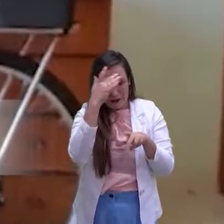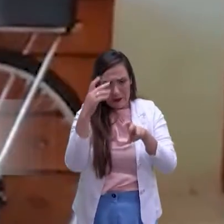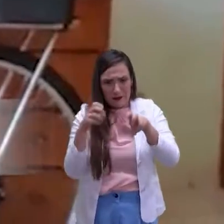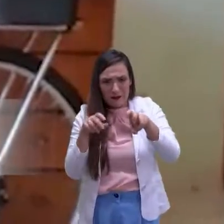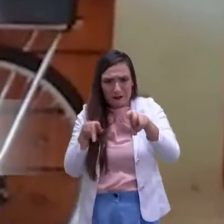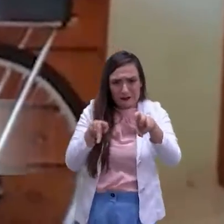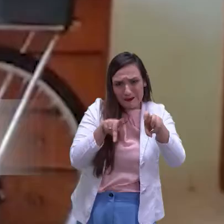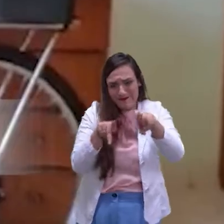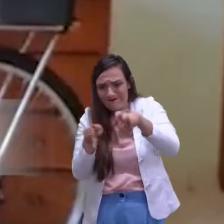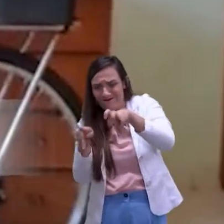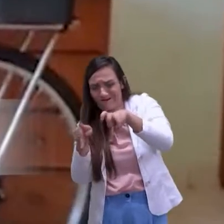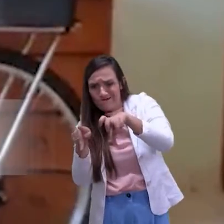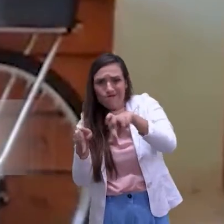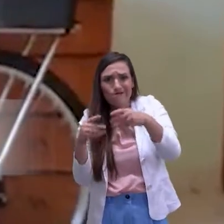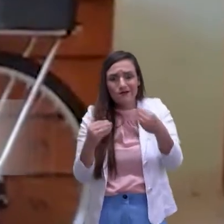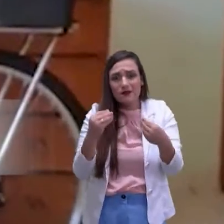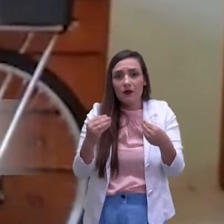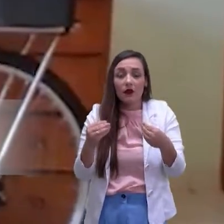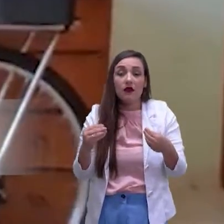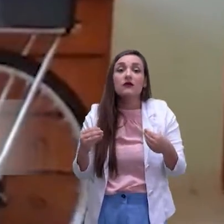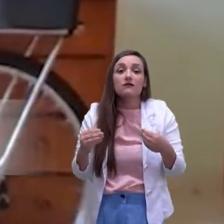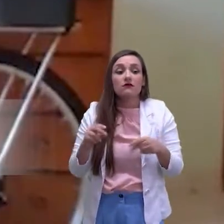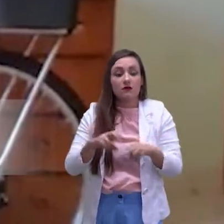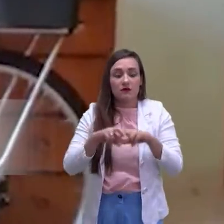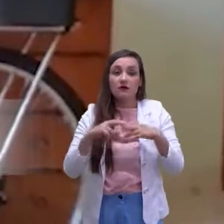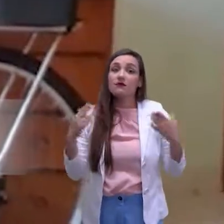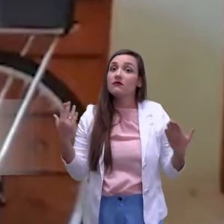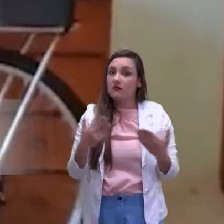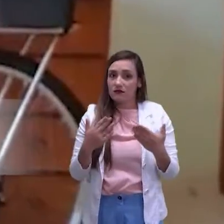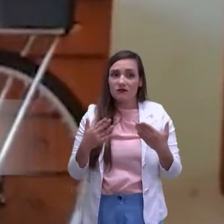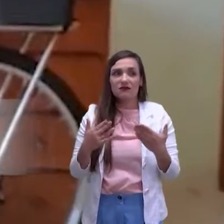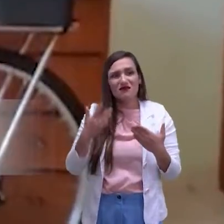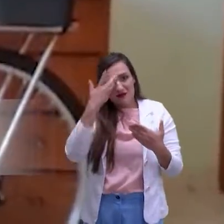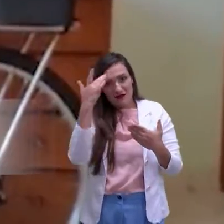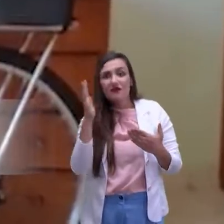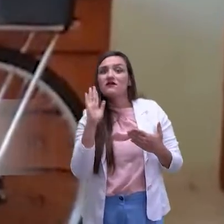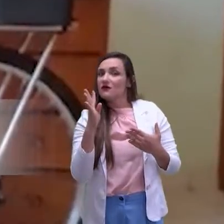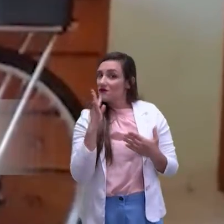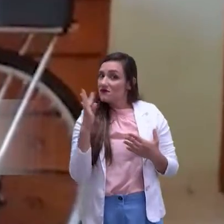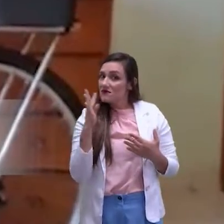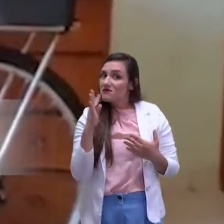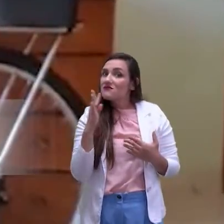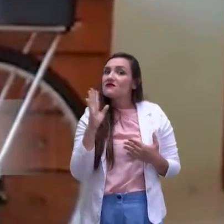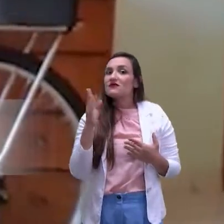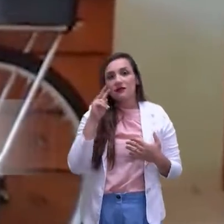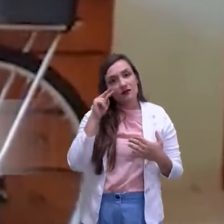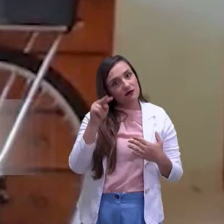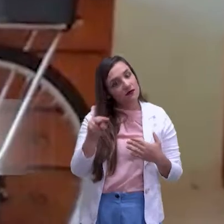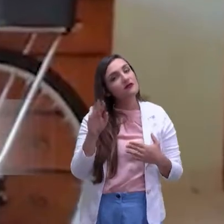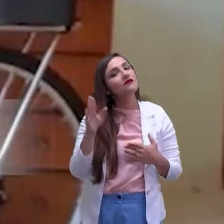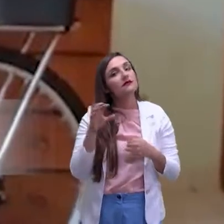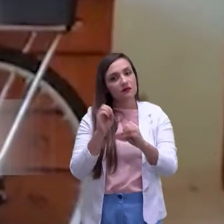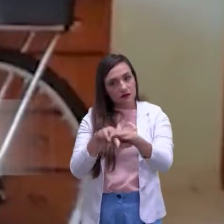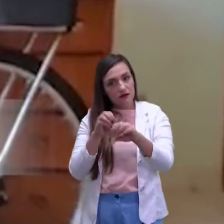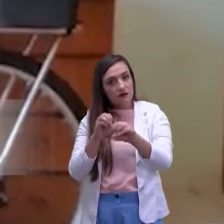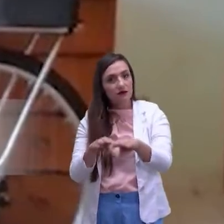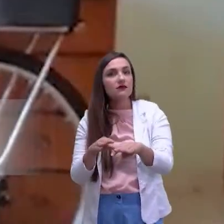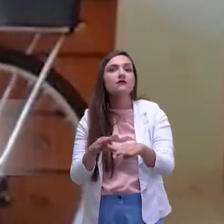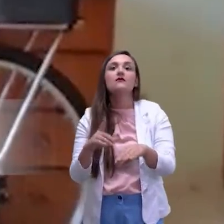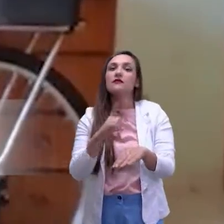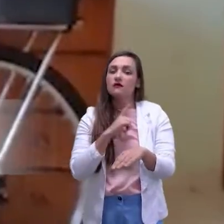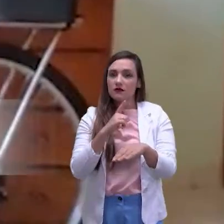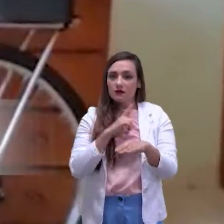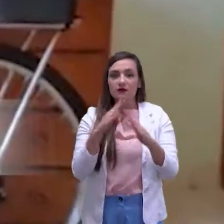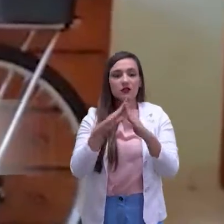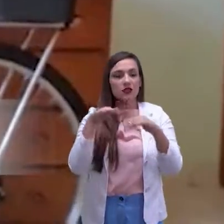um entendimento geral, por mais que as pessoas tenham passado pelo centro